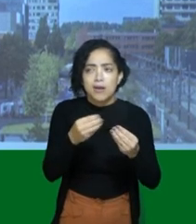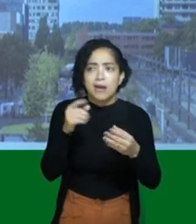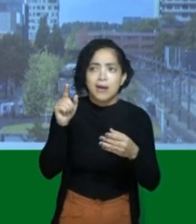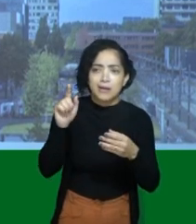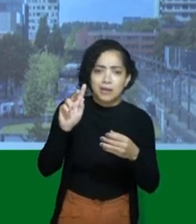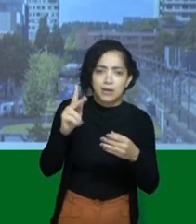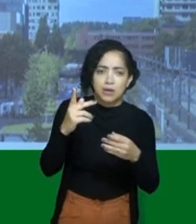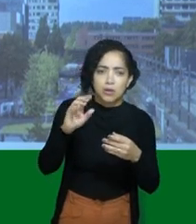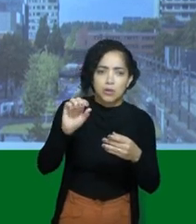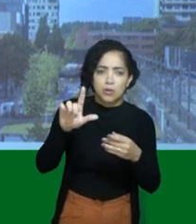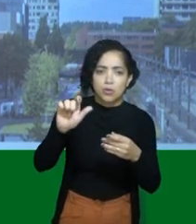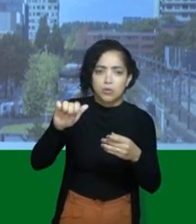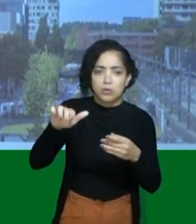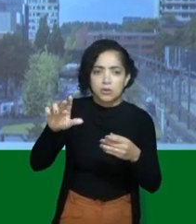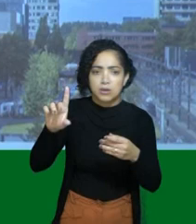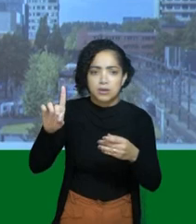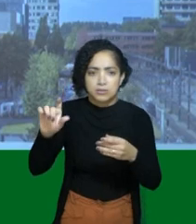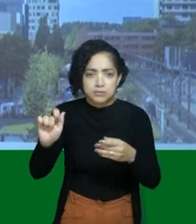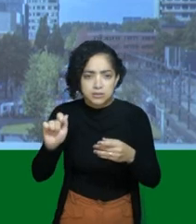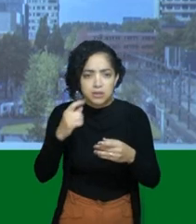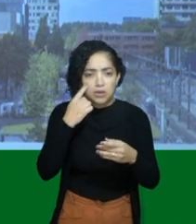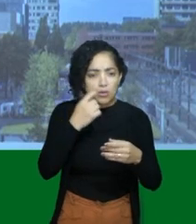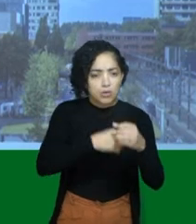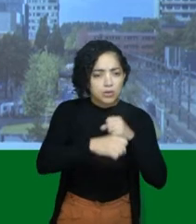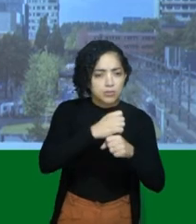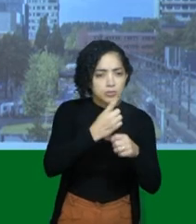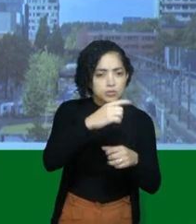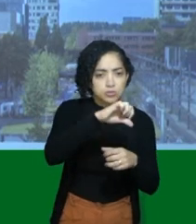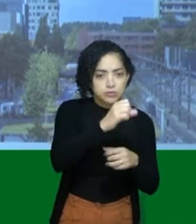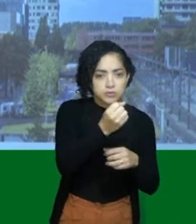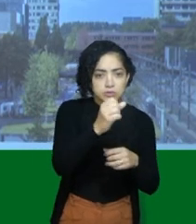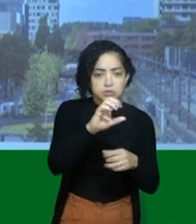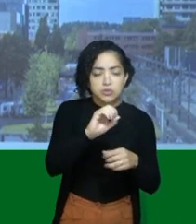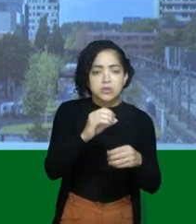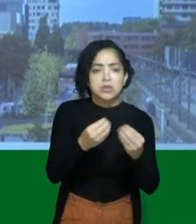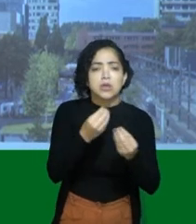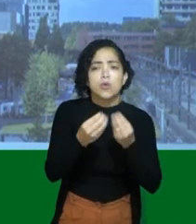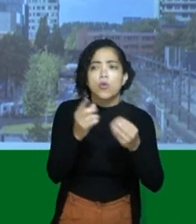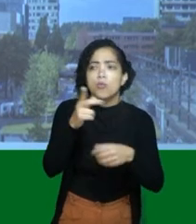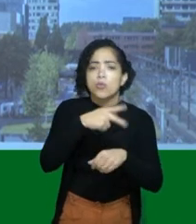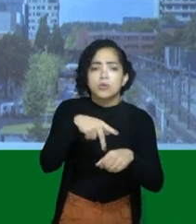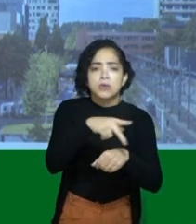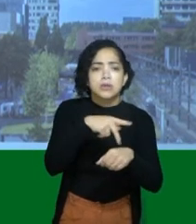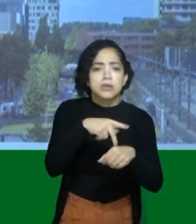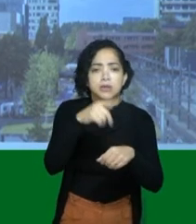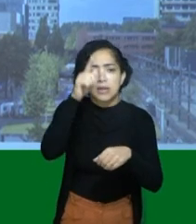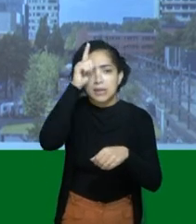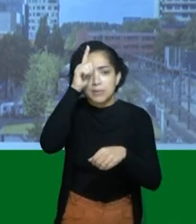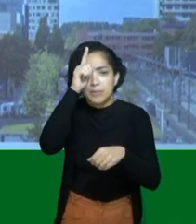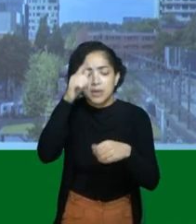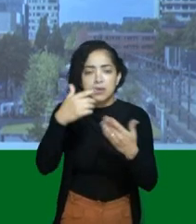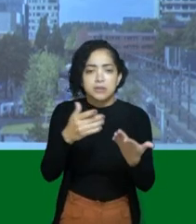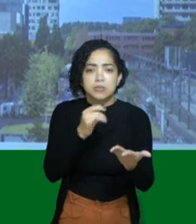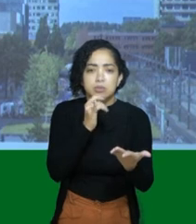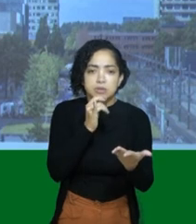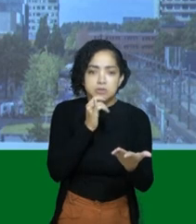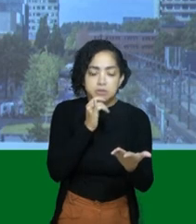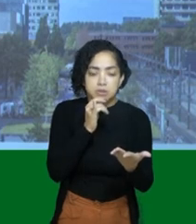Holanda já estava lá. Não, olha como é que era a Holanda em 1980. Olha aqui, ó. Tá vendo? Olha como é que era a Alemanha. Tá